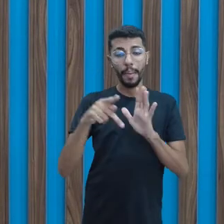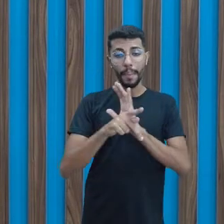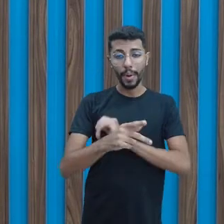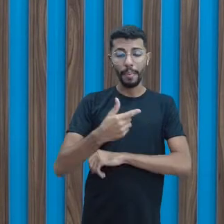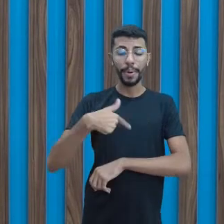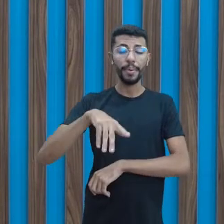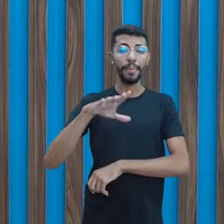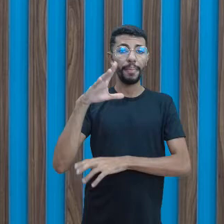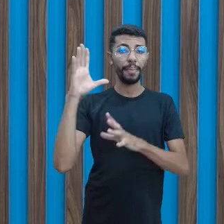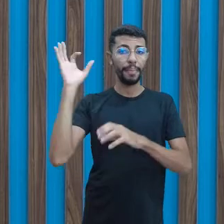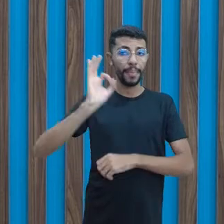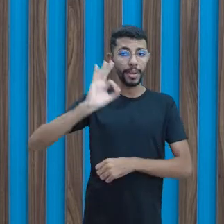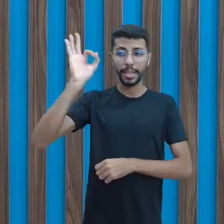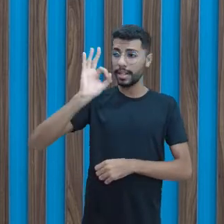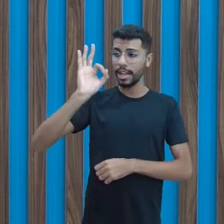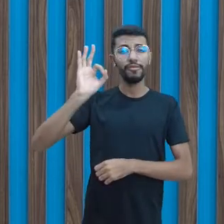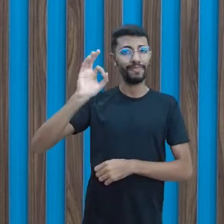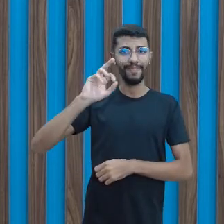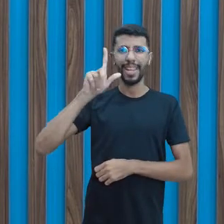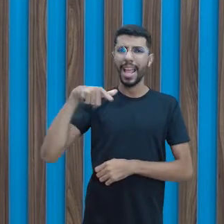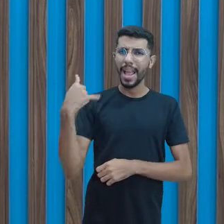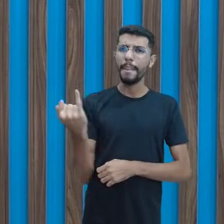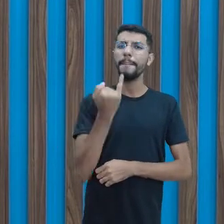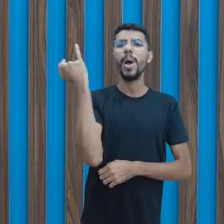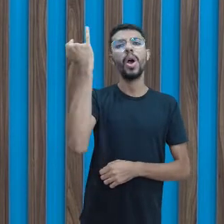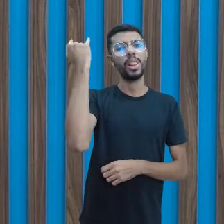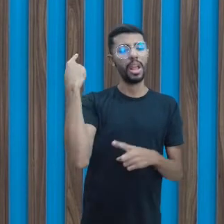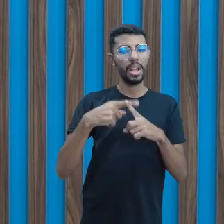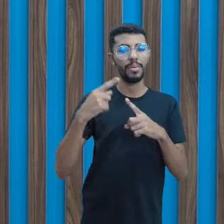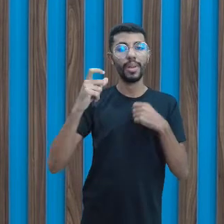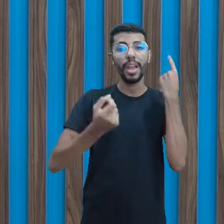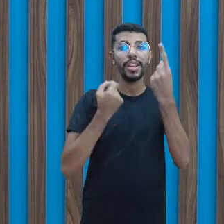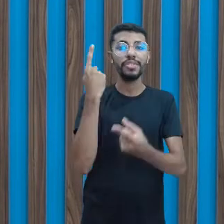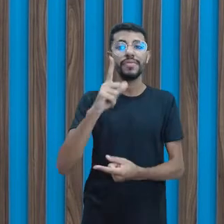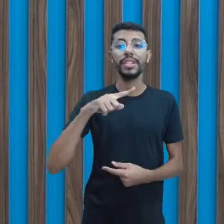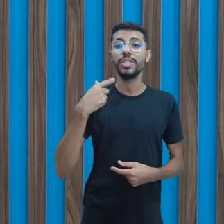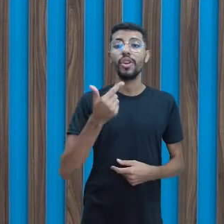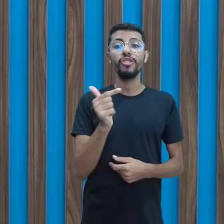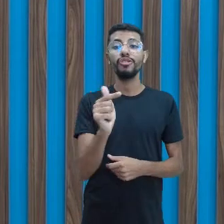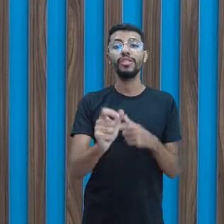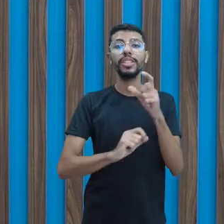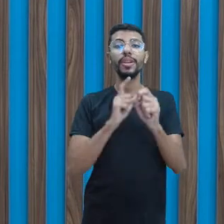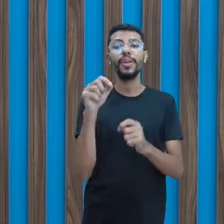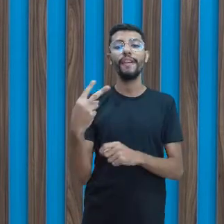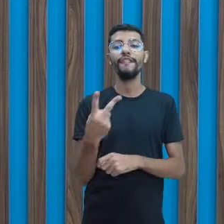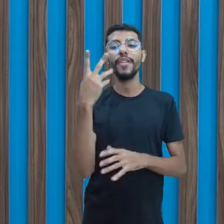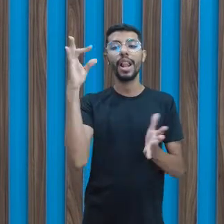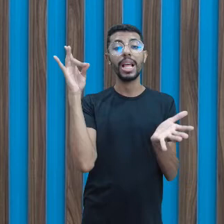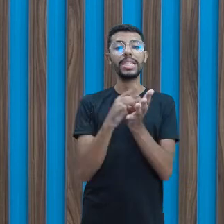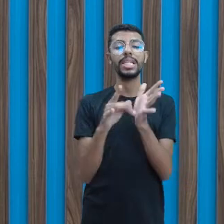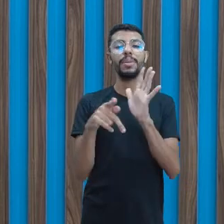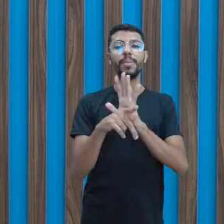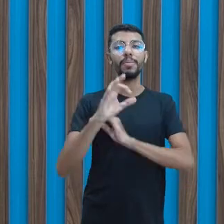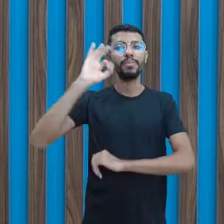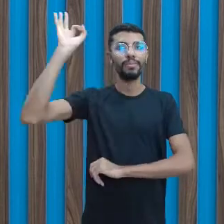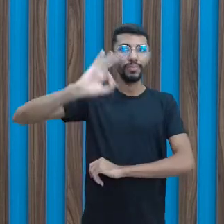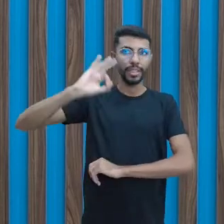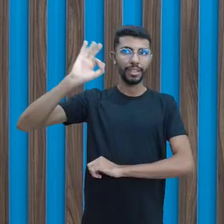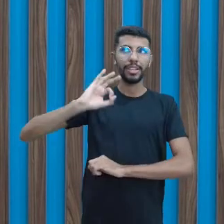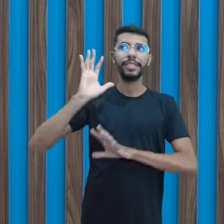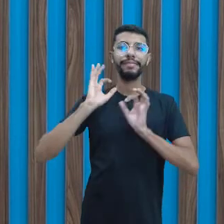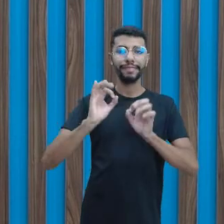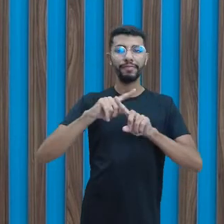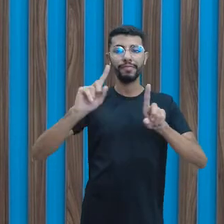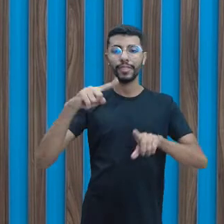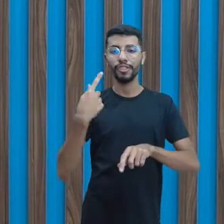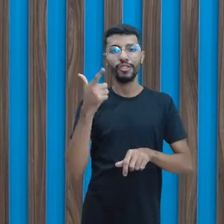porcentagem, ele é muito importante, porque muitas vezes a gente não consegue ter o valor exato da porcentagem, mas a gente